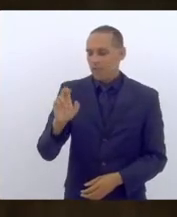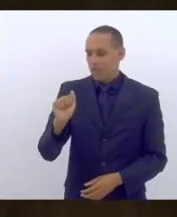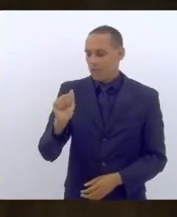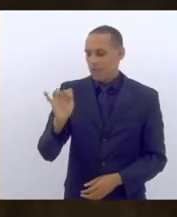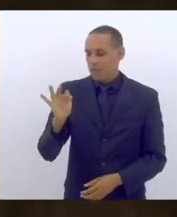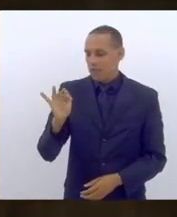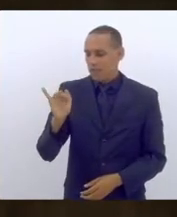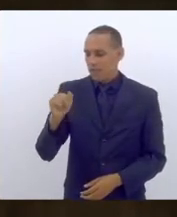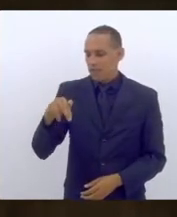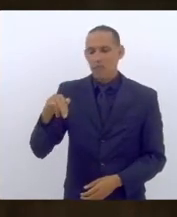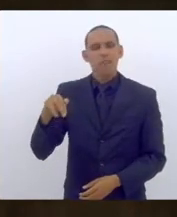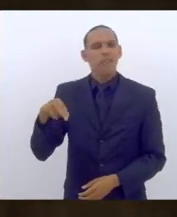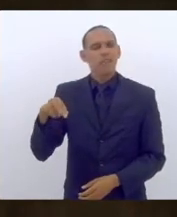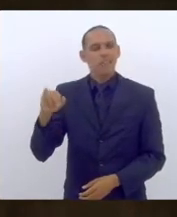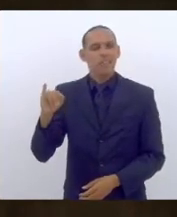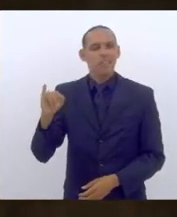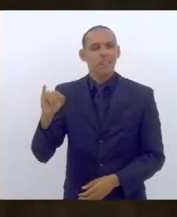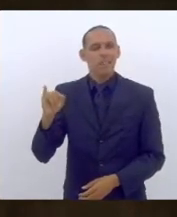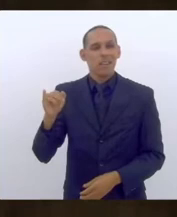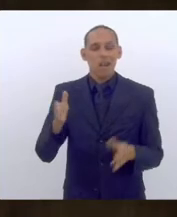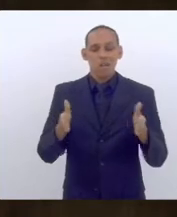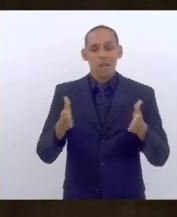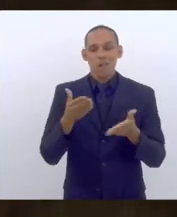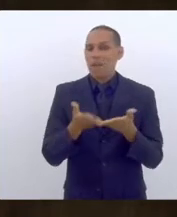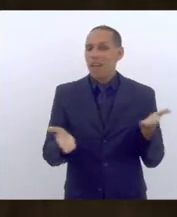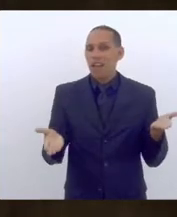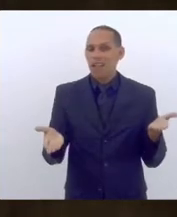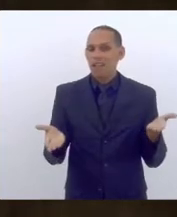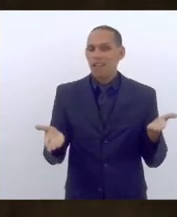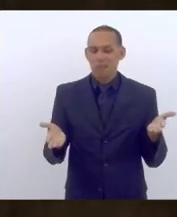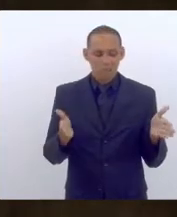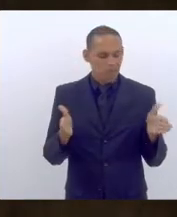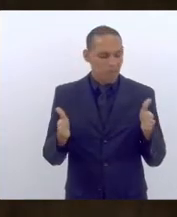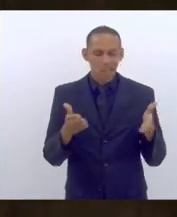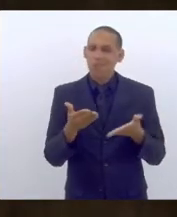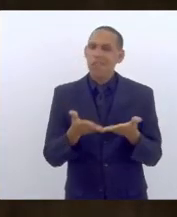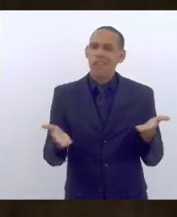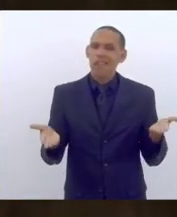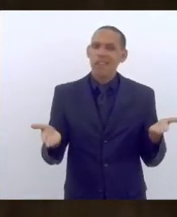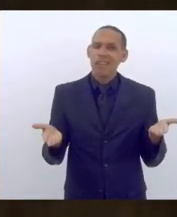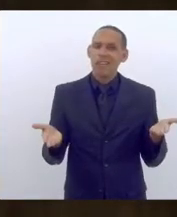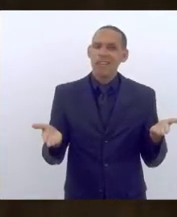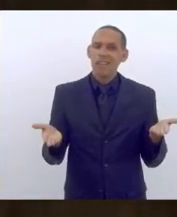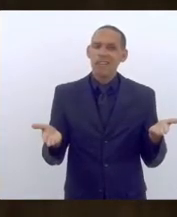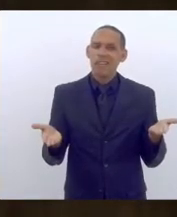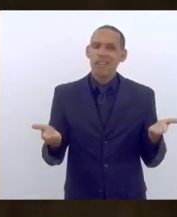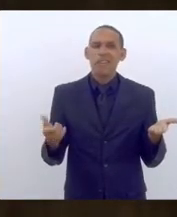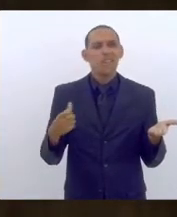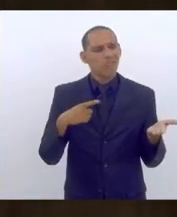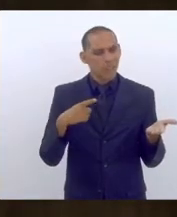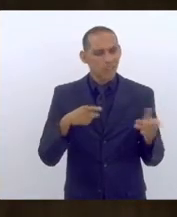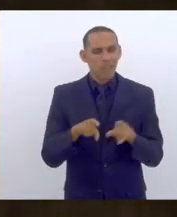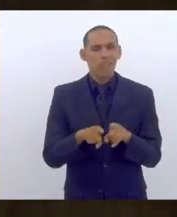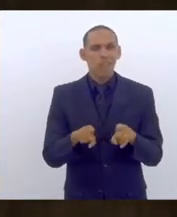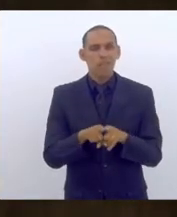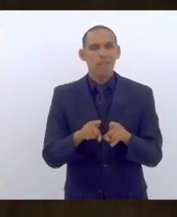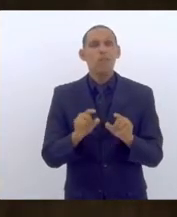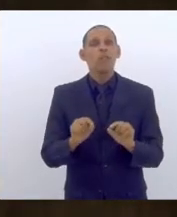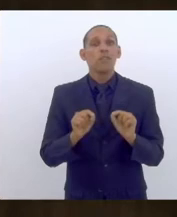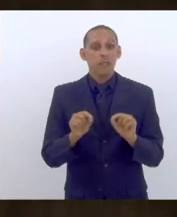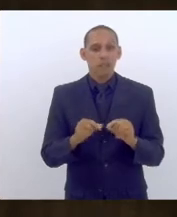quer dizer uma perda de prazo essa perda de prazo também existe que